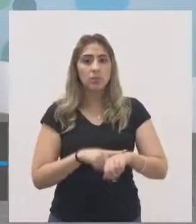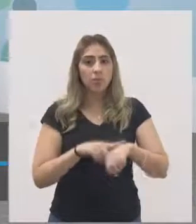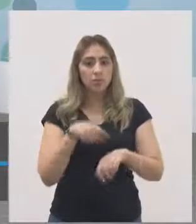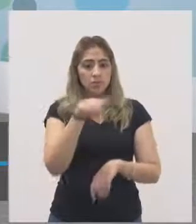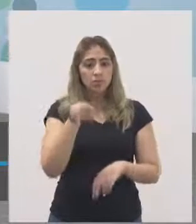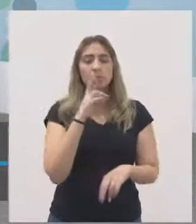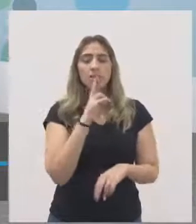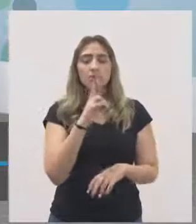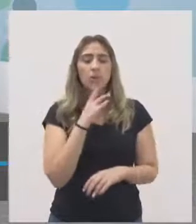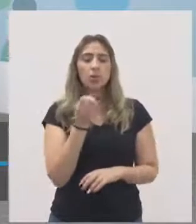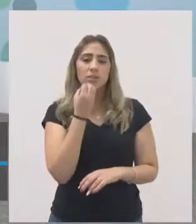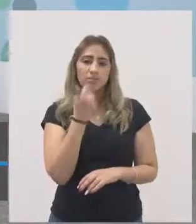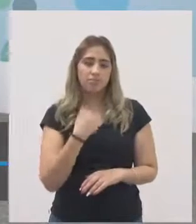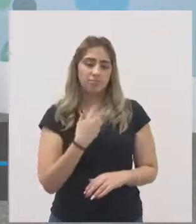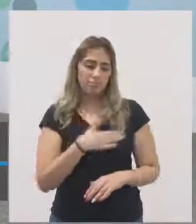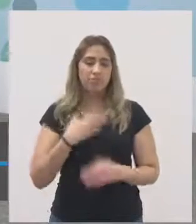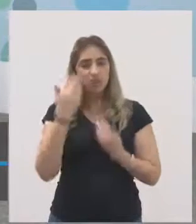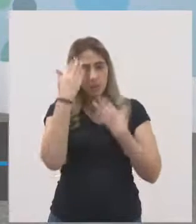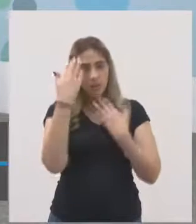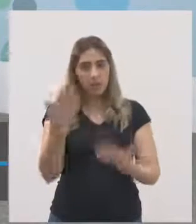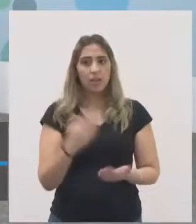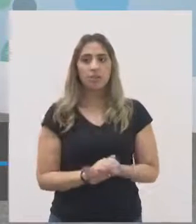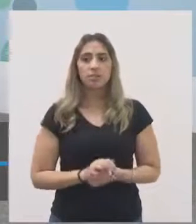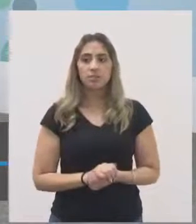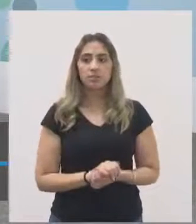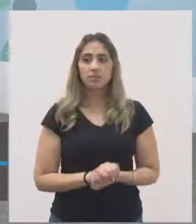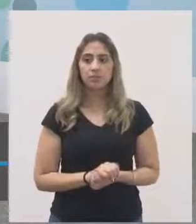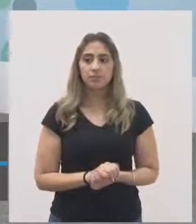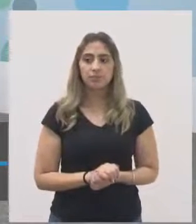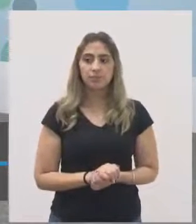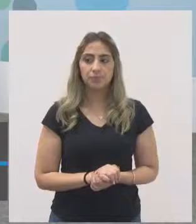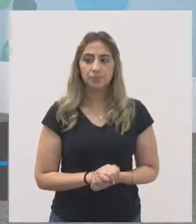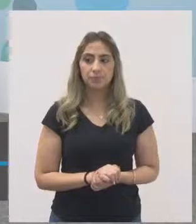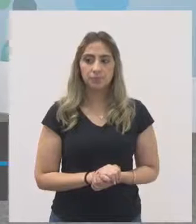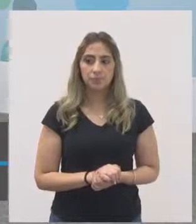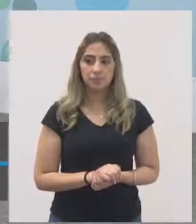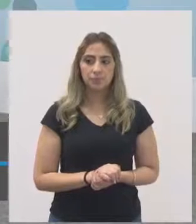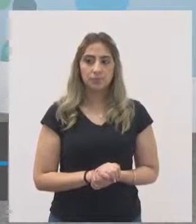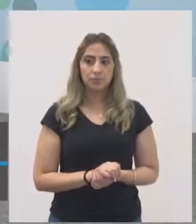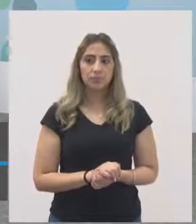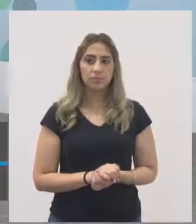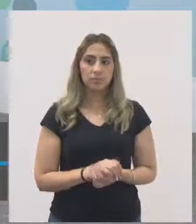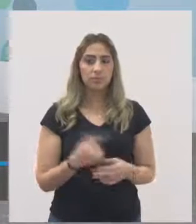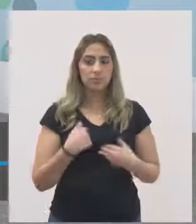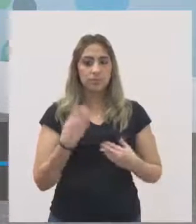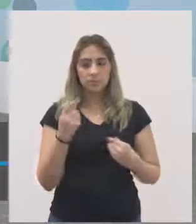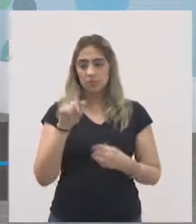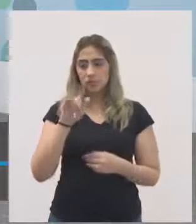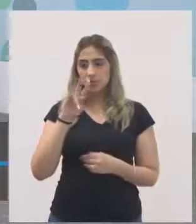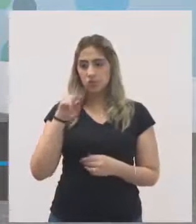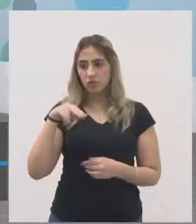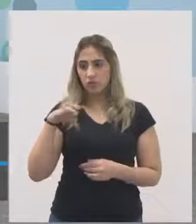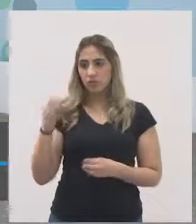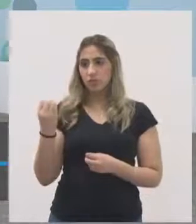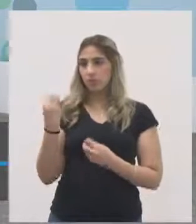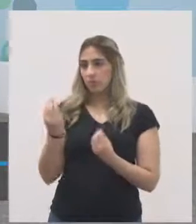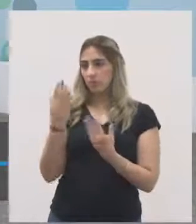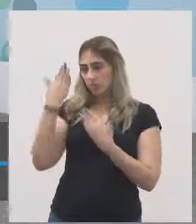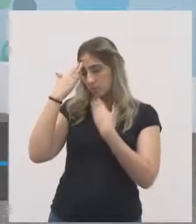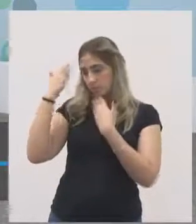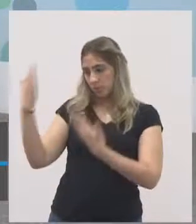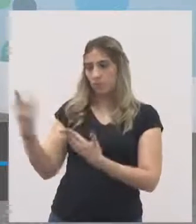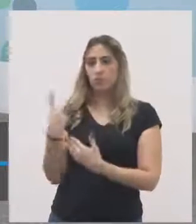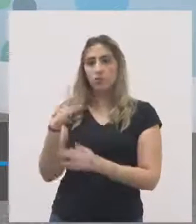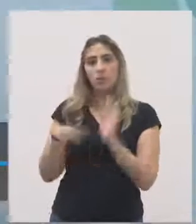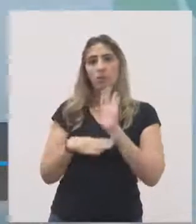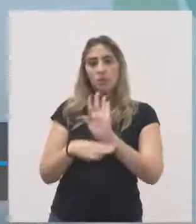vocês e responder, a gente sempre agradece, tá bom? E eu, mais uma vez, Giovanni, eu quero agradecer sempre a